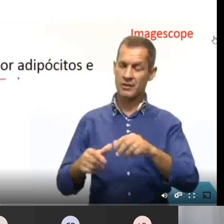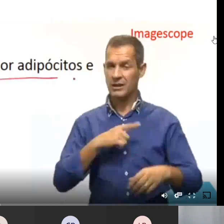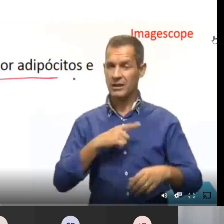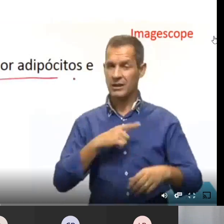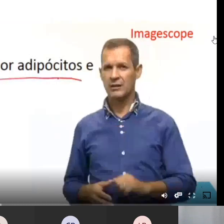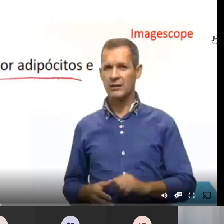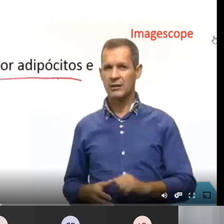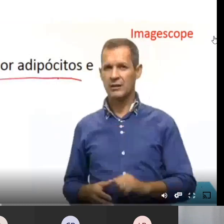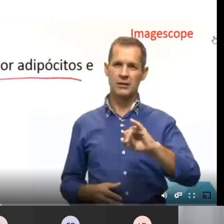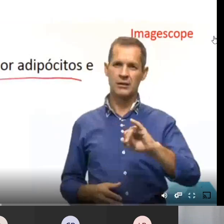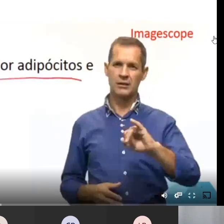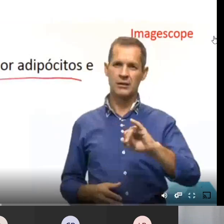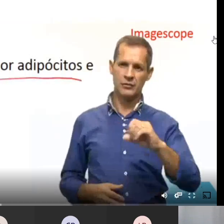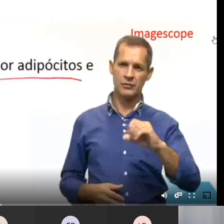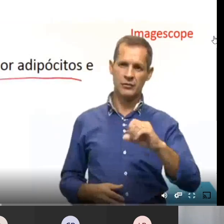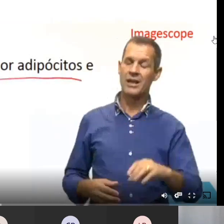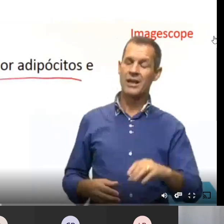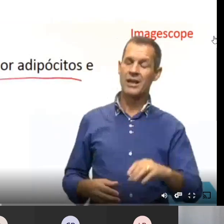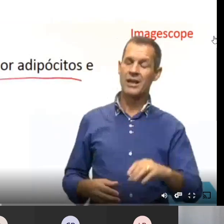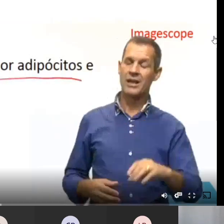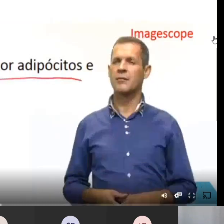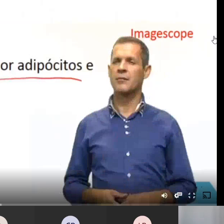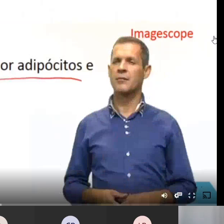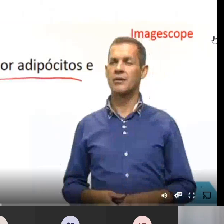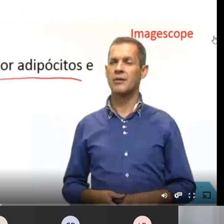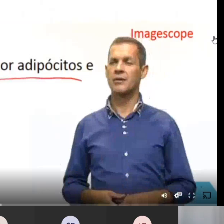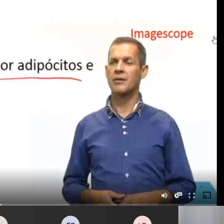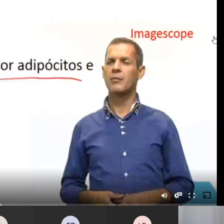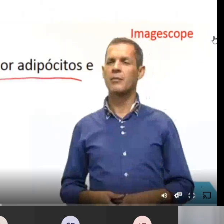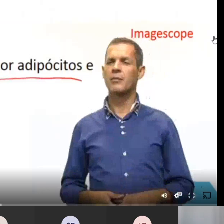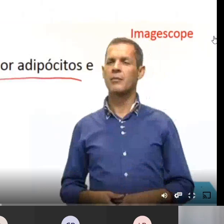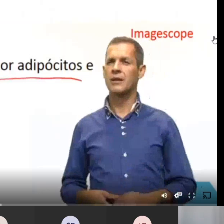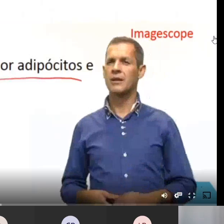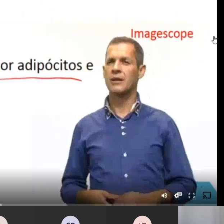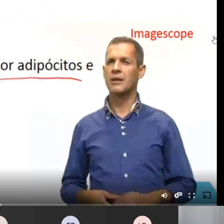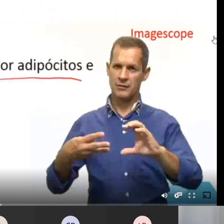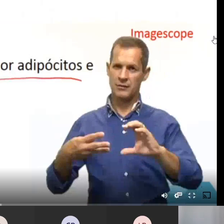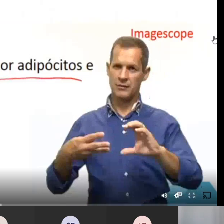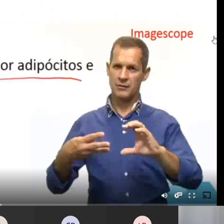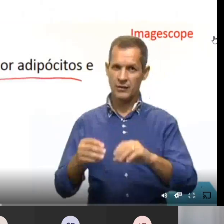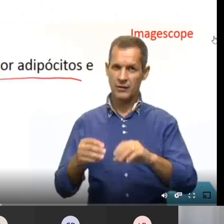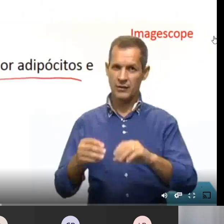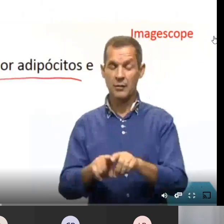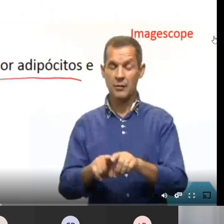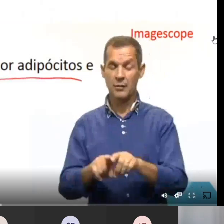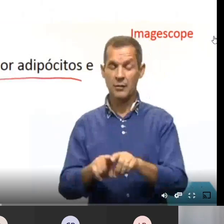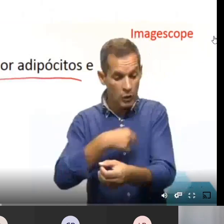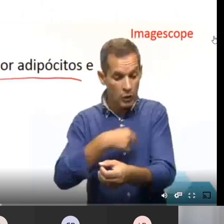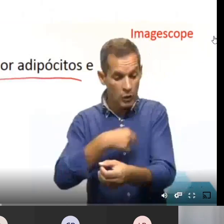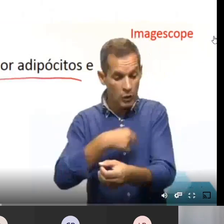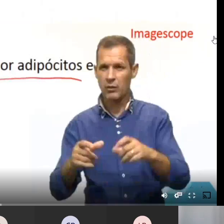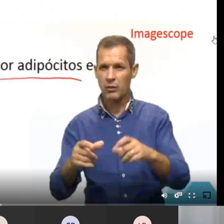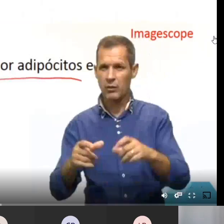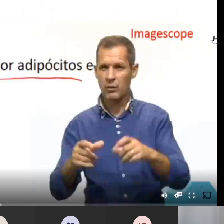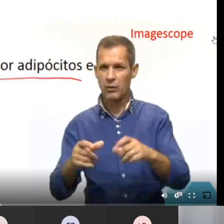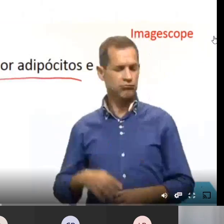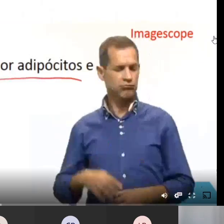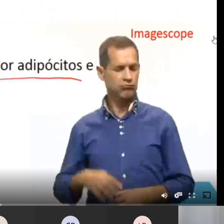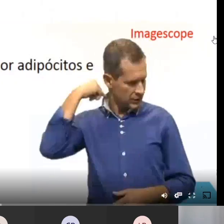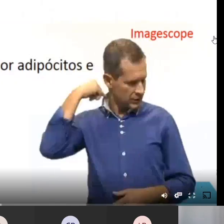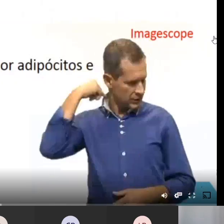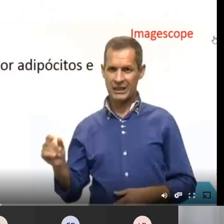por adipócitos e células precursoras dos elementos figurados do sangue, assim como a nossa região medular.